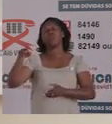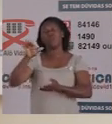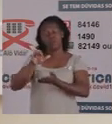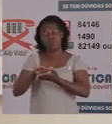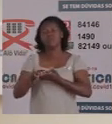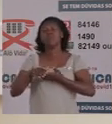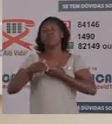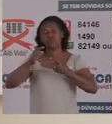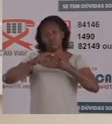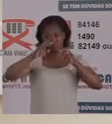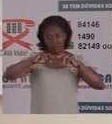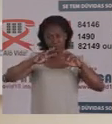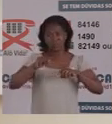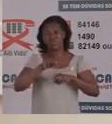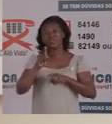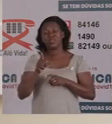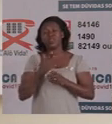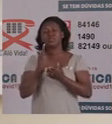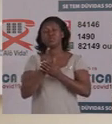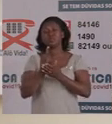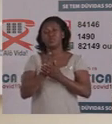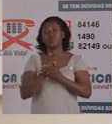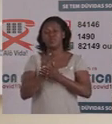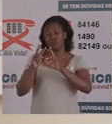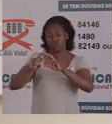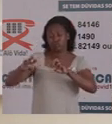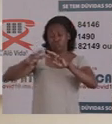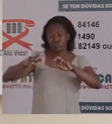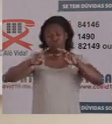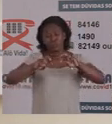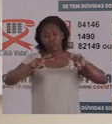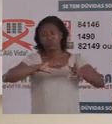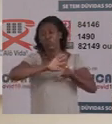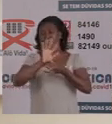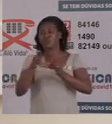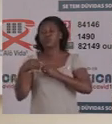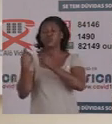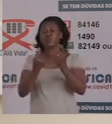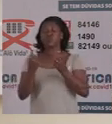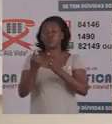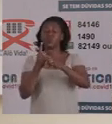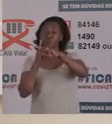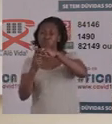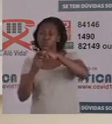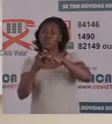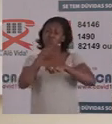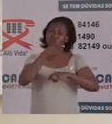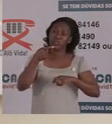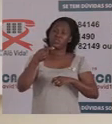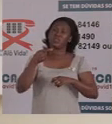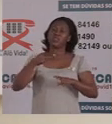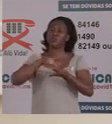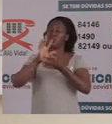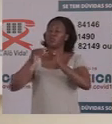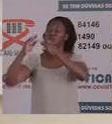isto foi fundamental para identificar todos os casos positivos e negativos, para retirar do acampamento os funcionários que não têm